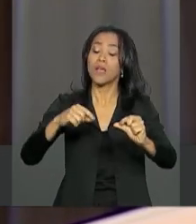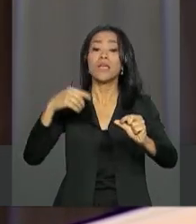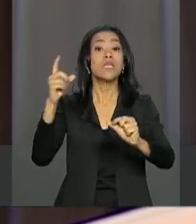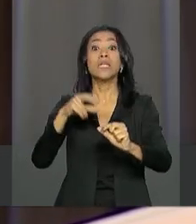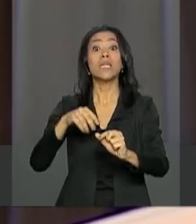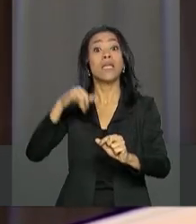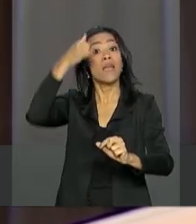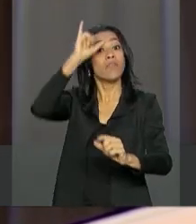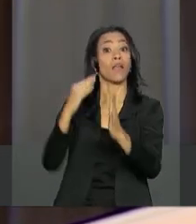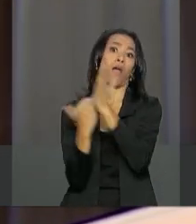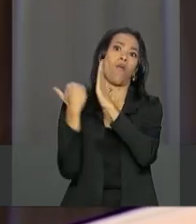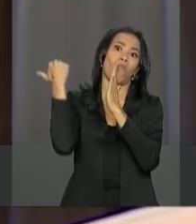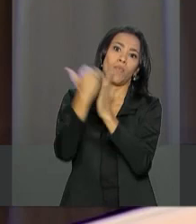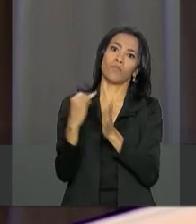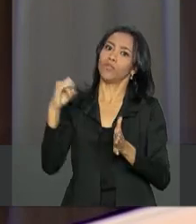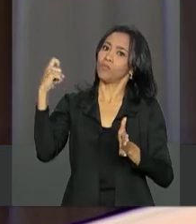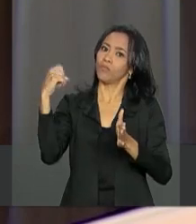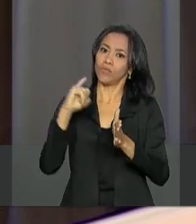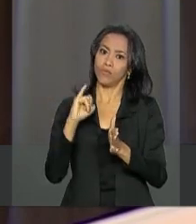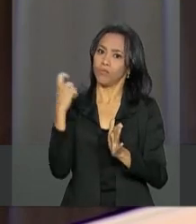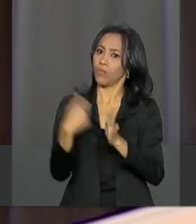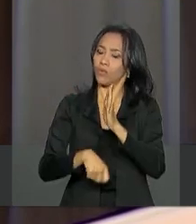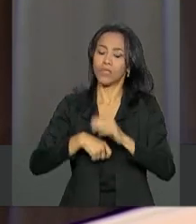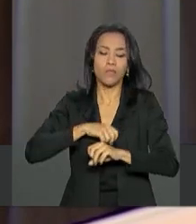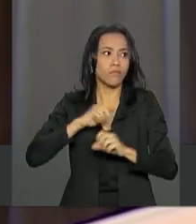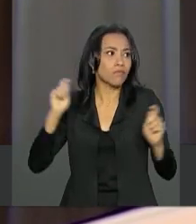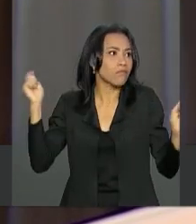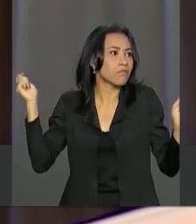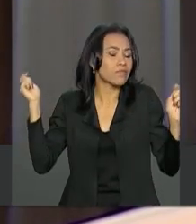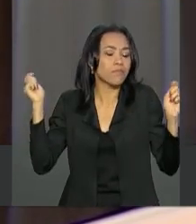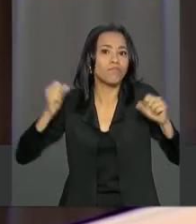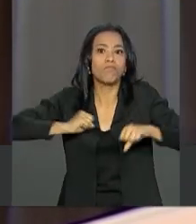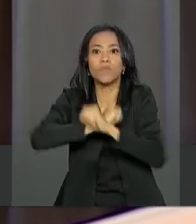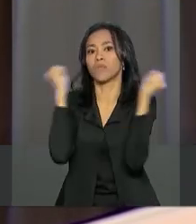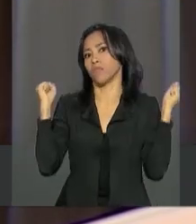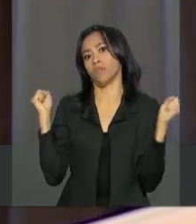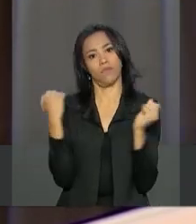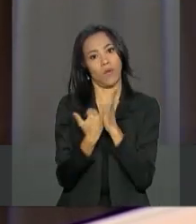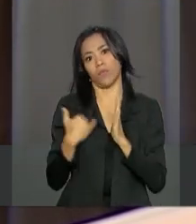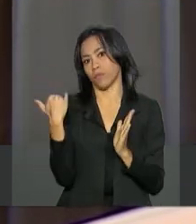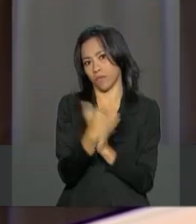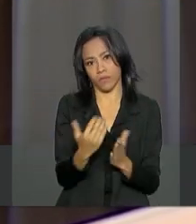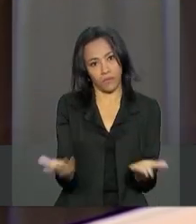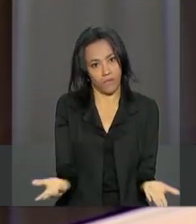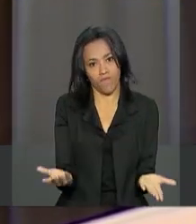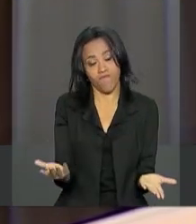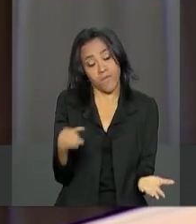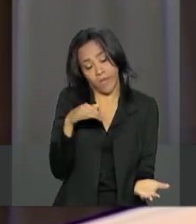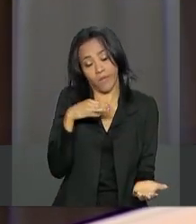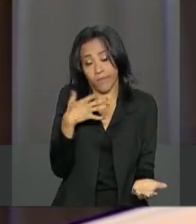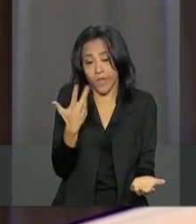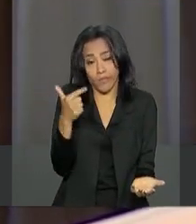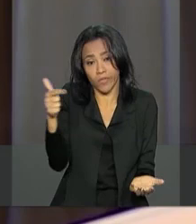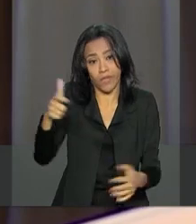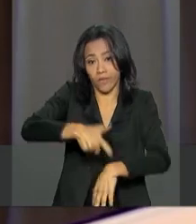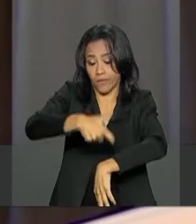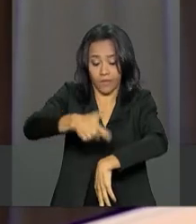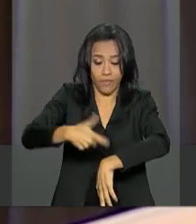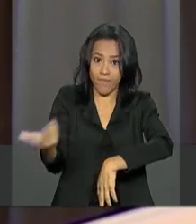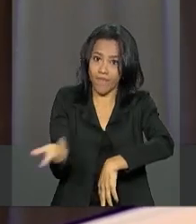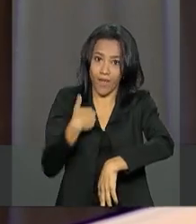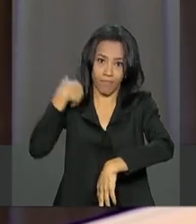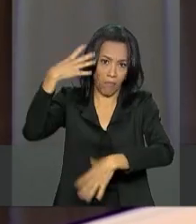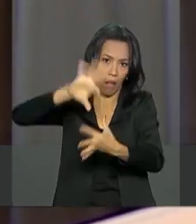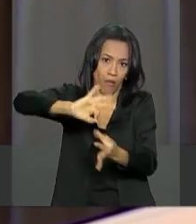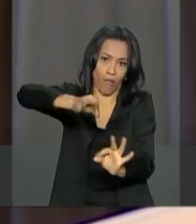tributação, que é inadmissível hoje no nosso sistema. Lamentavelmente, eu não terei tempo para tudo isso, especialmente porque